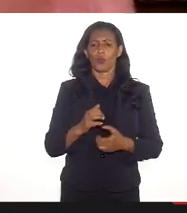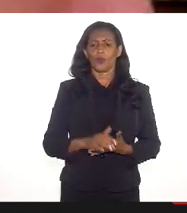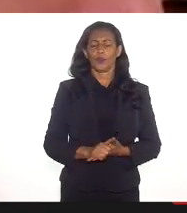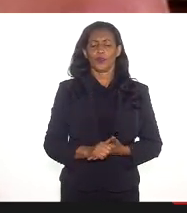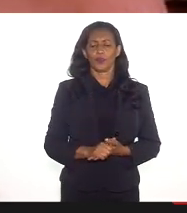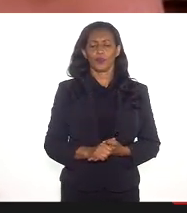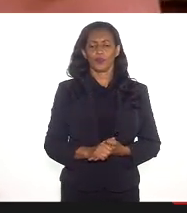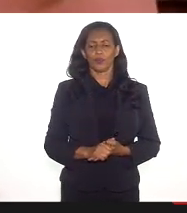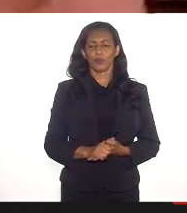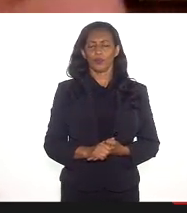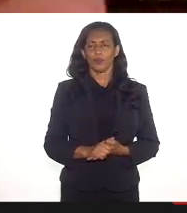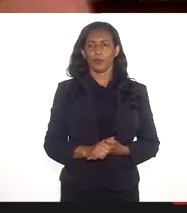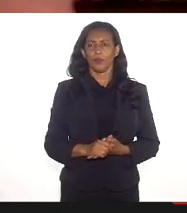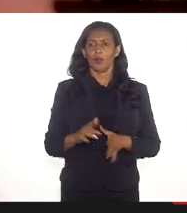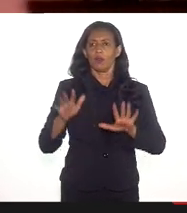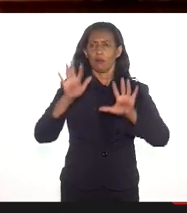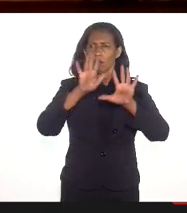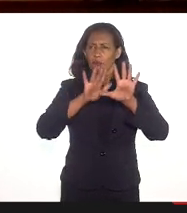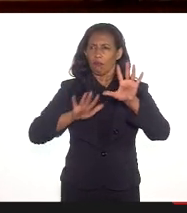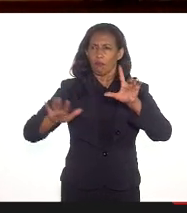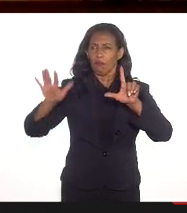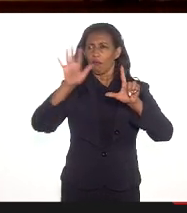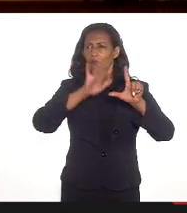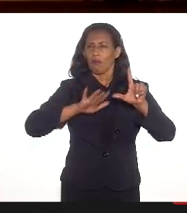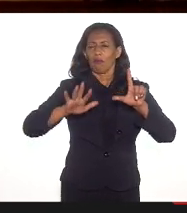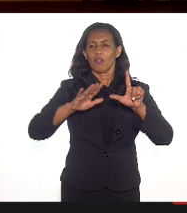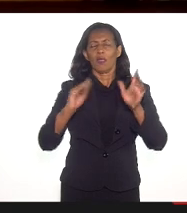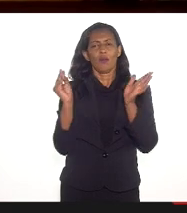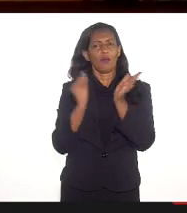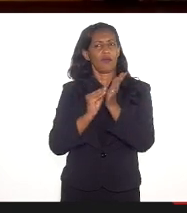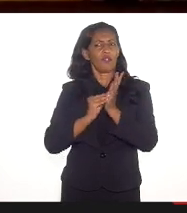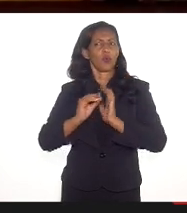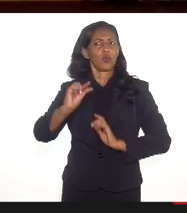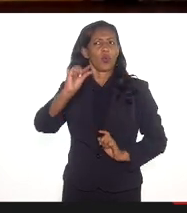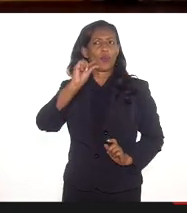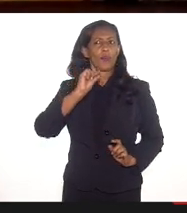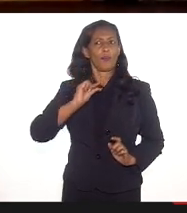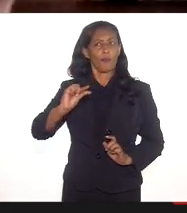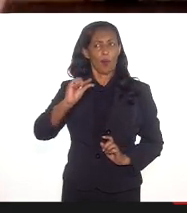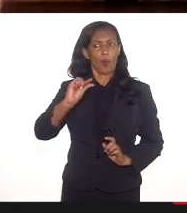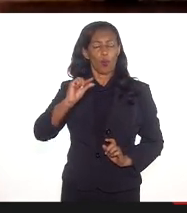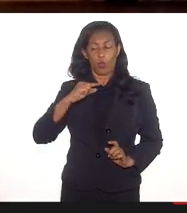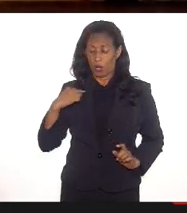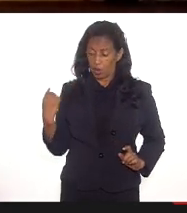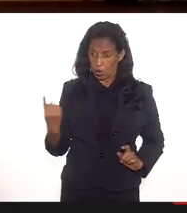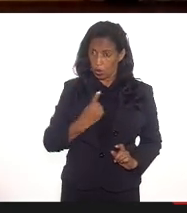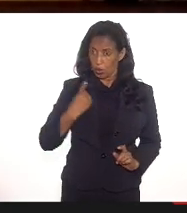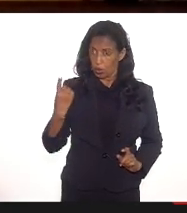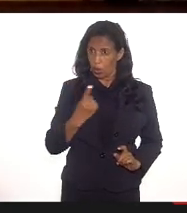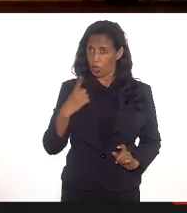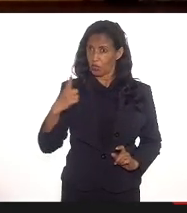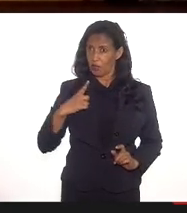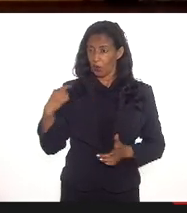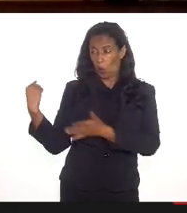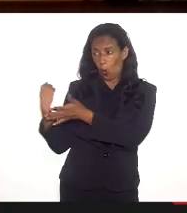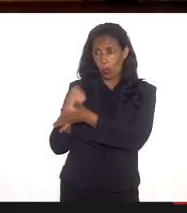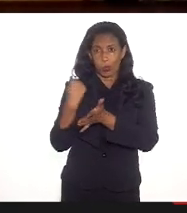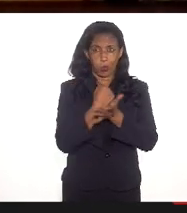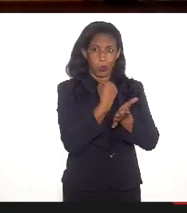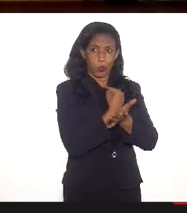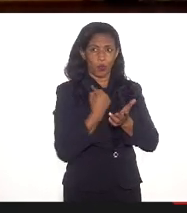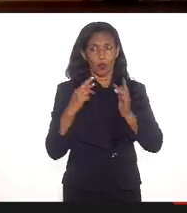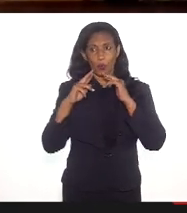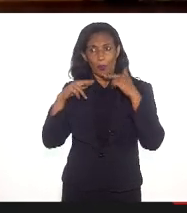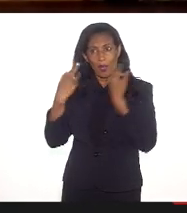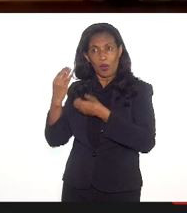essas ferramentas, né? Eu acho que faltou um pouco consultar e utilizar a massa crítica que nós temos, né? Não só nas unidades